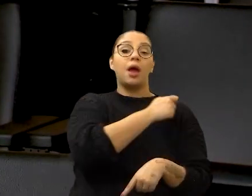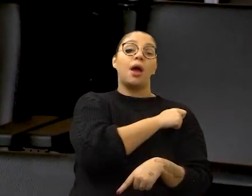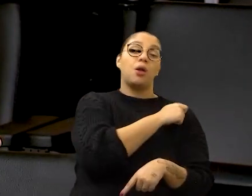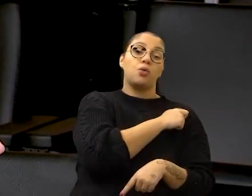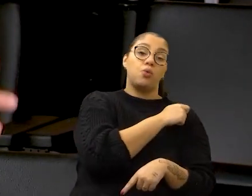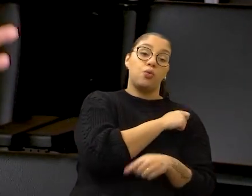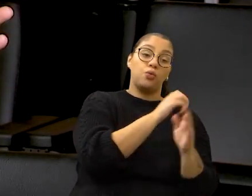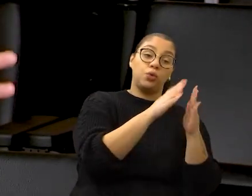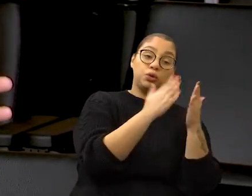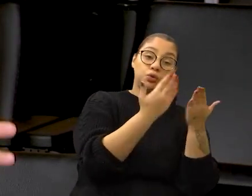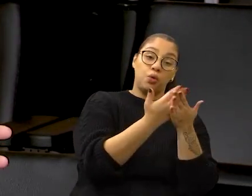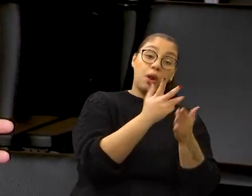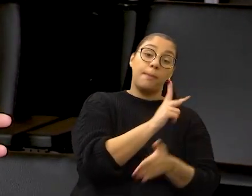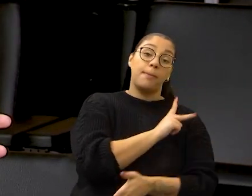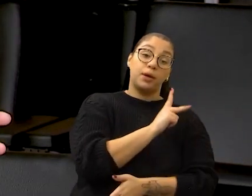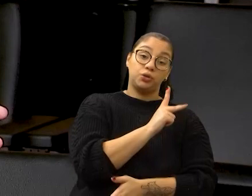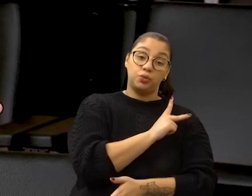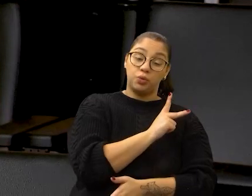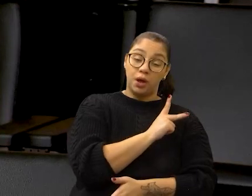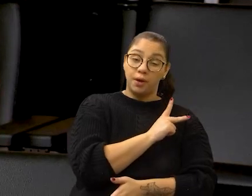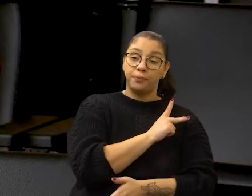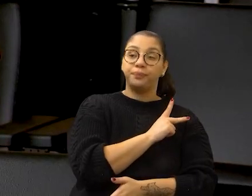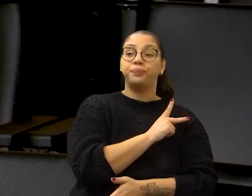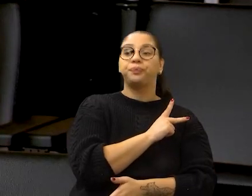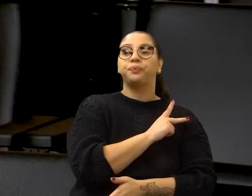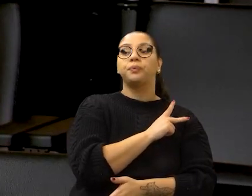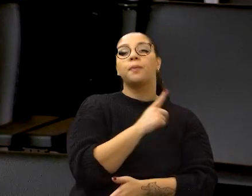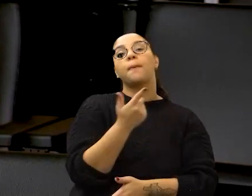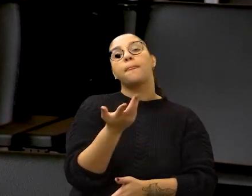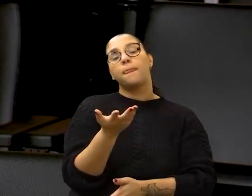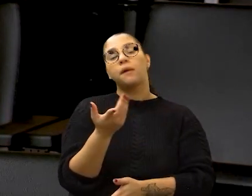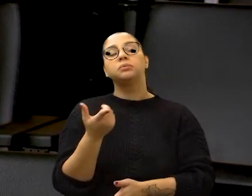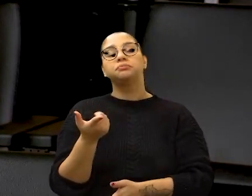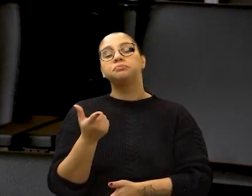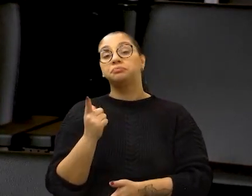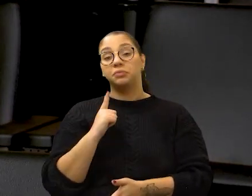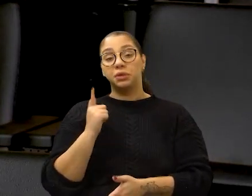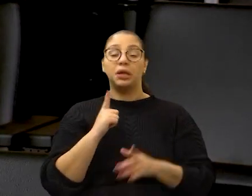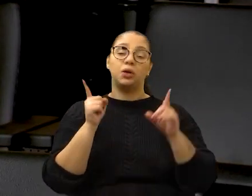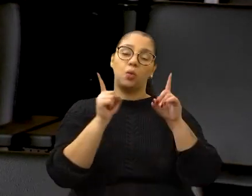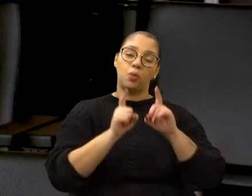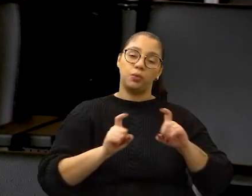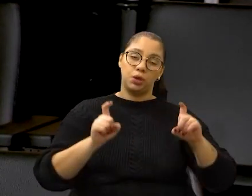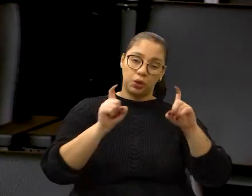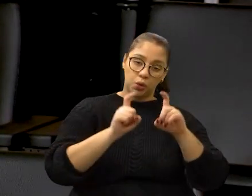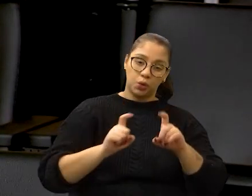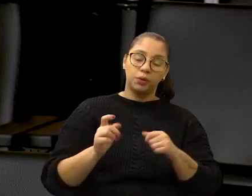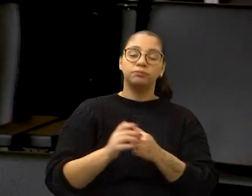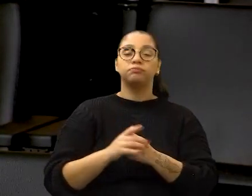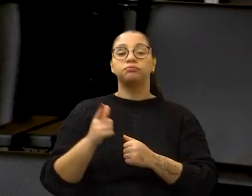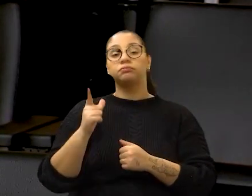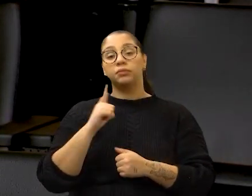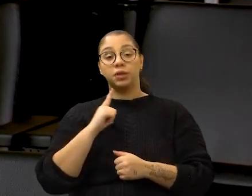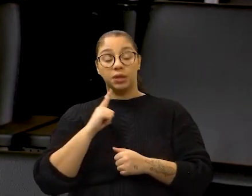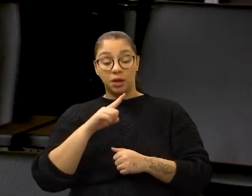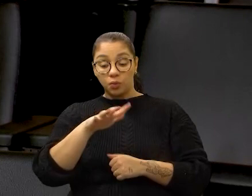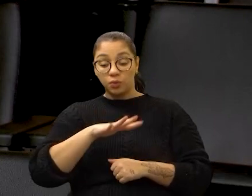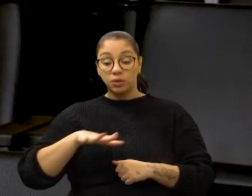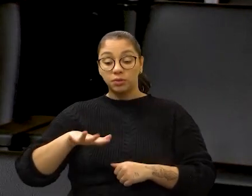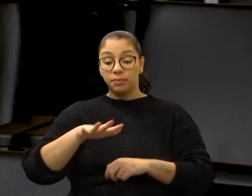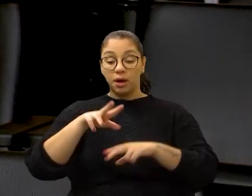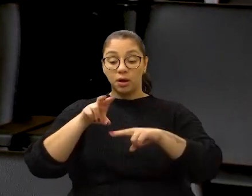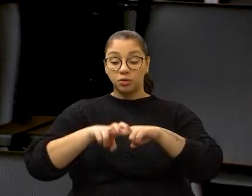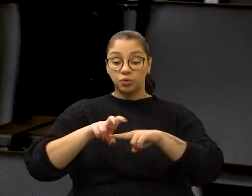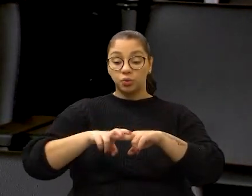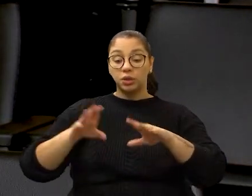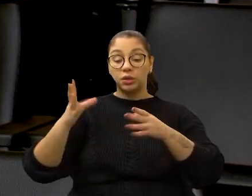escola particular, da escola privada, ele tem computador, ele tem um espaço